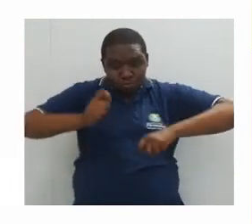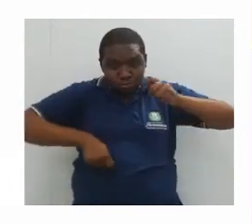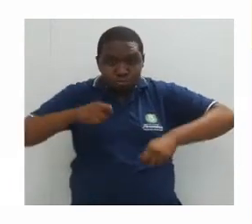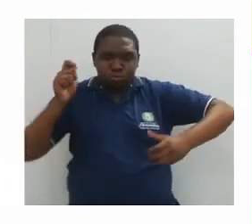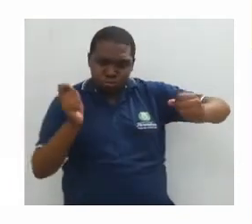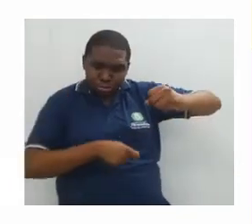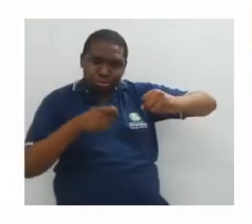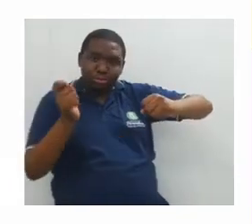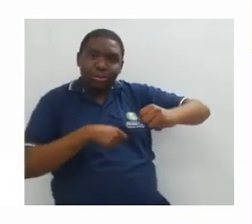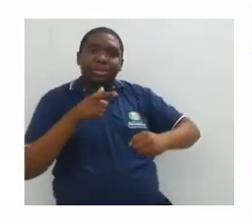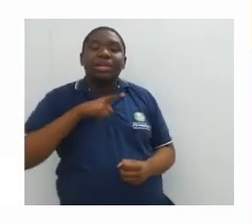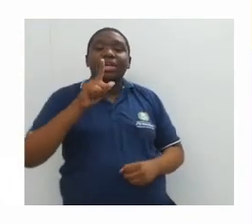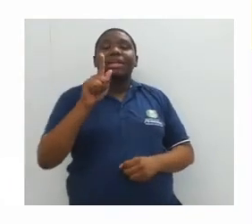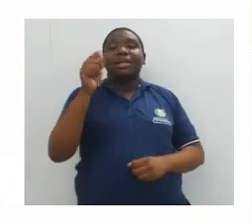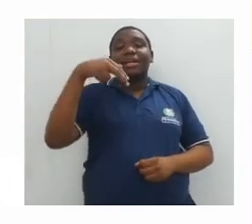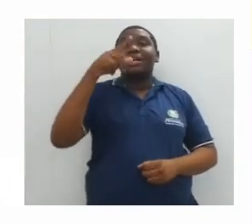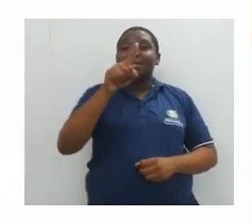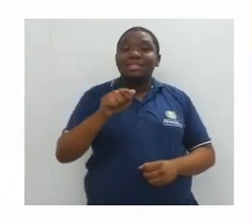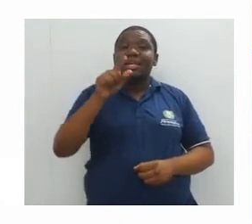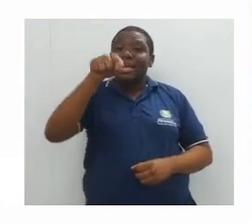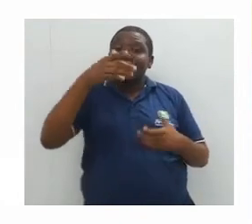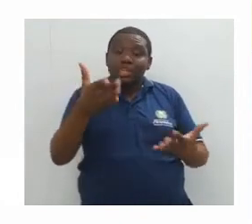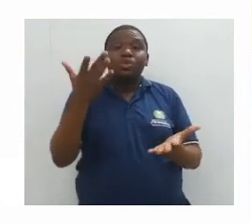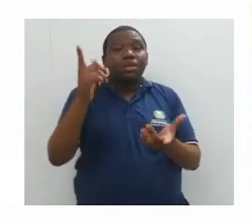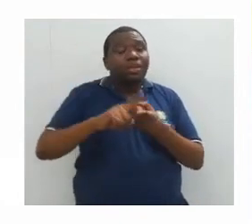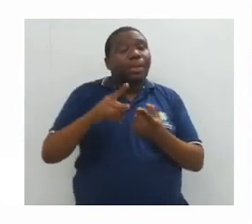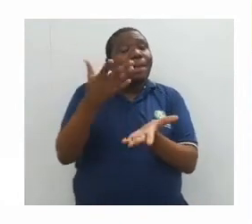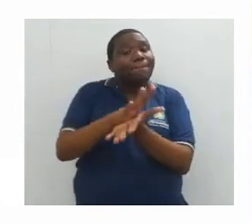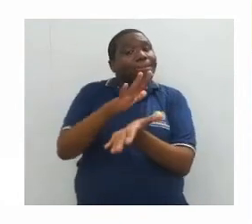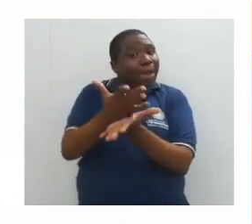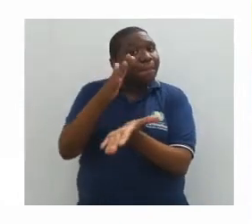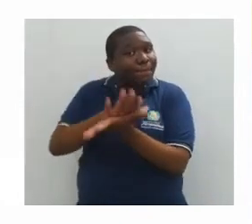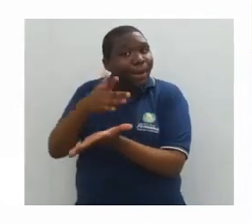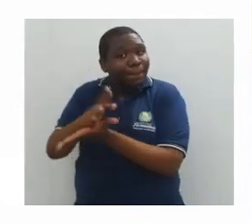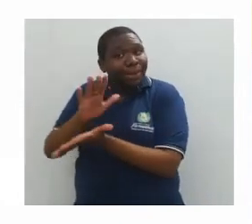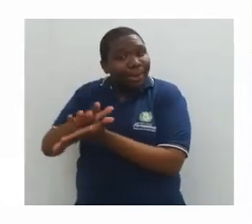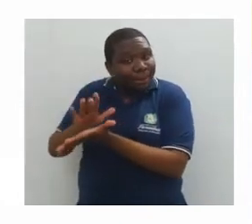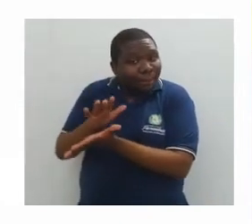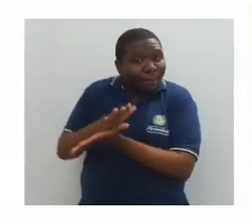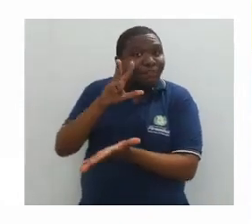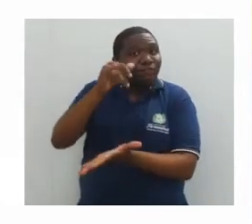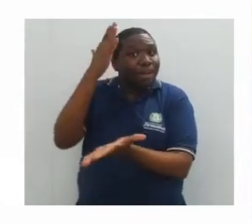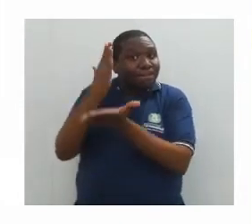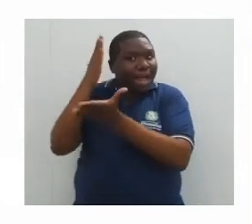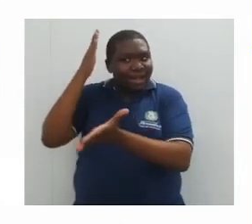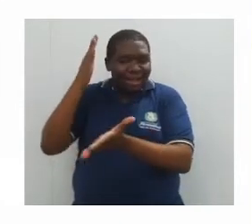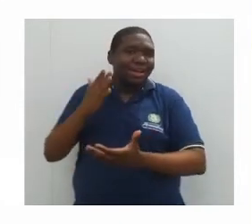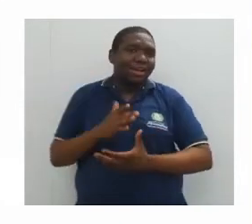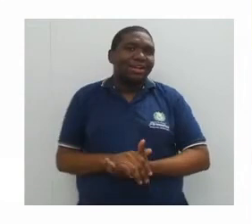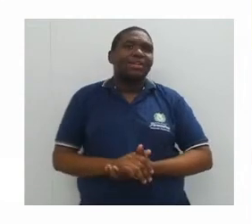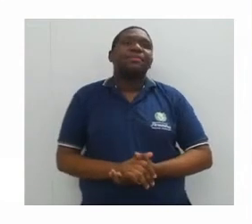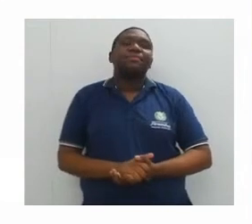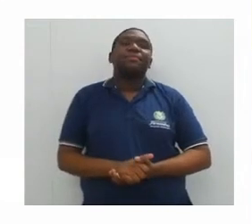muito importante, o ganzá, as cuicas, que é a palma da mão, é a batida que vai marcar o coco, não